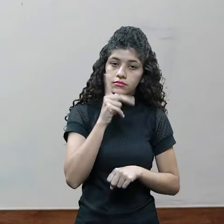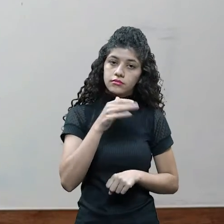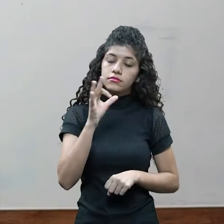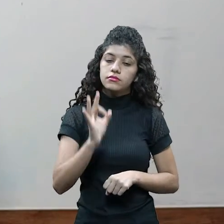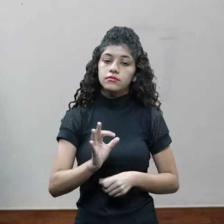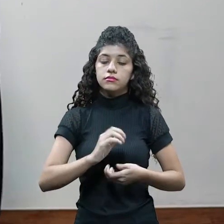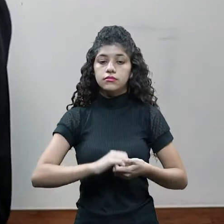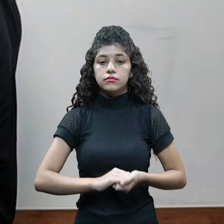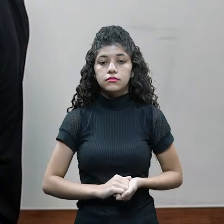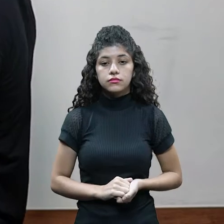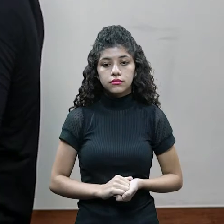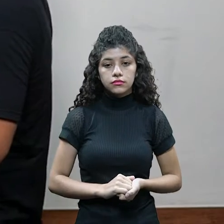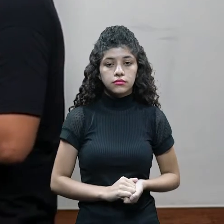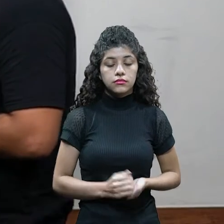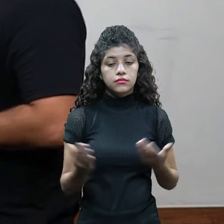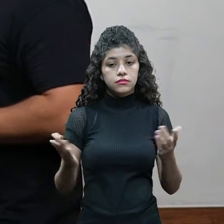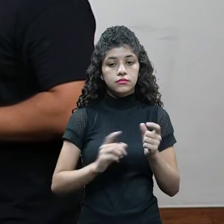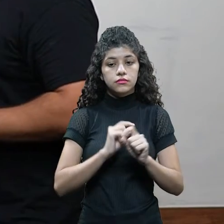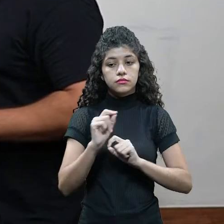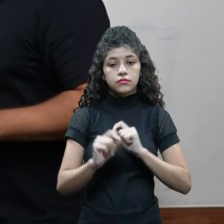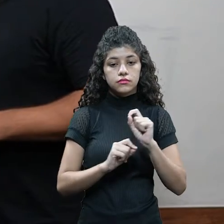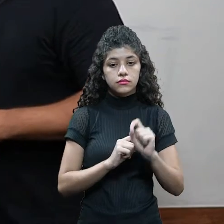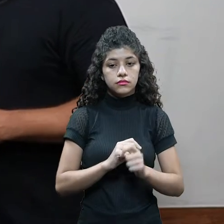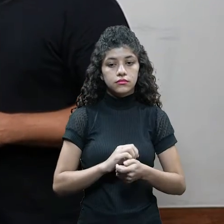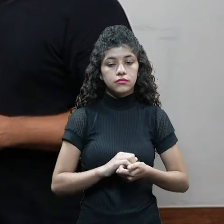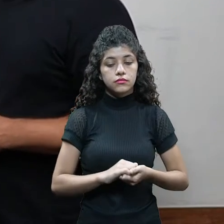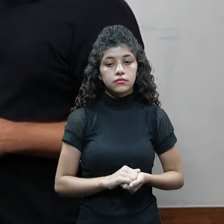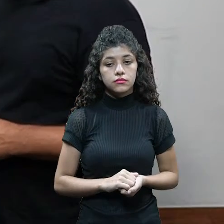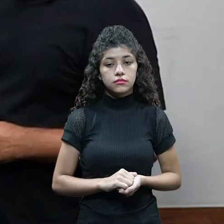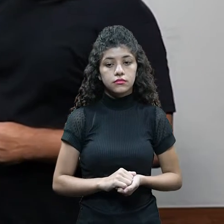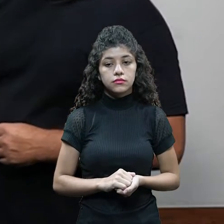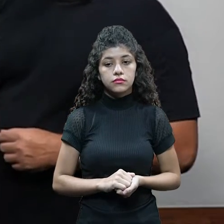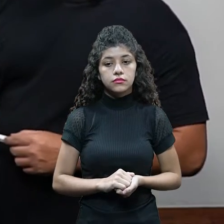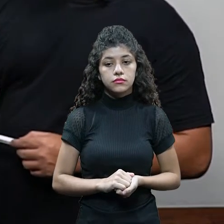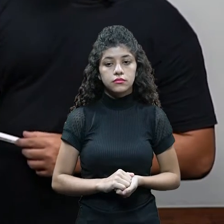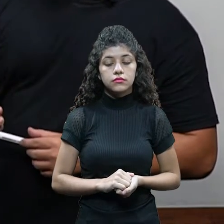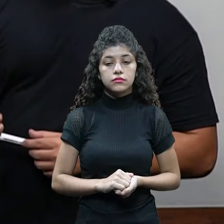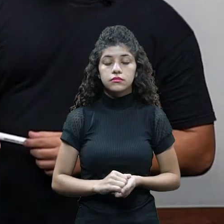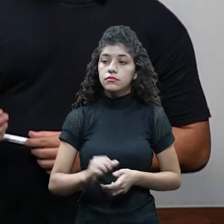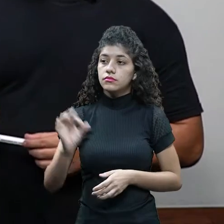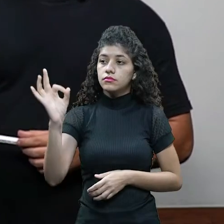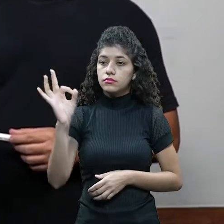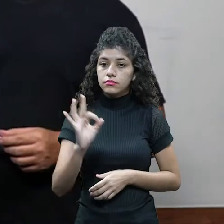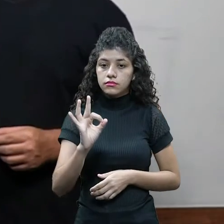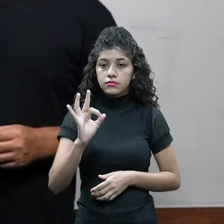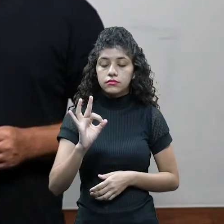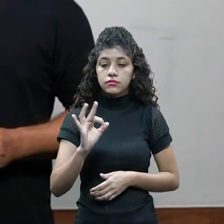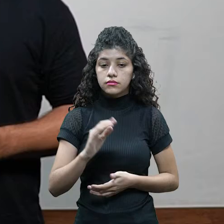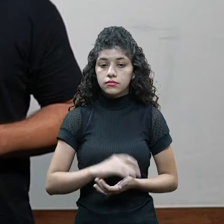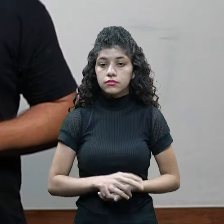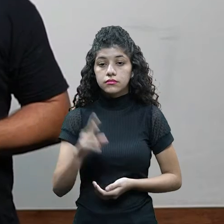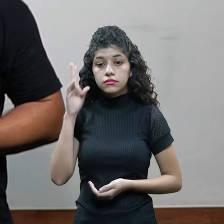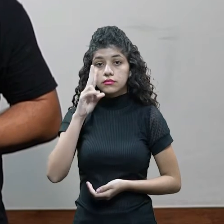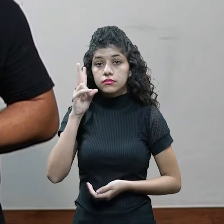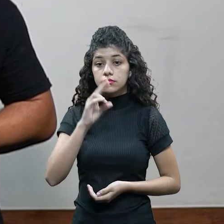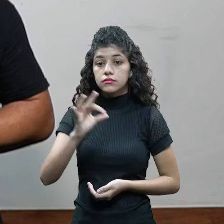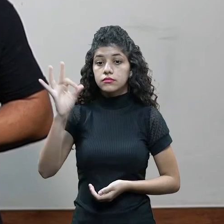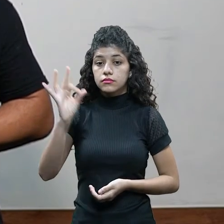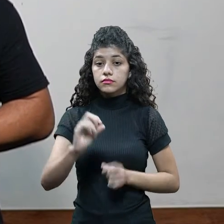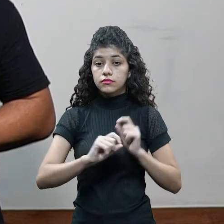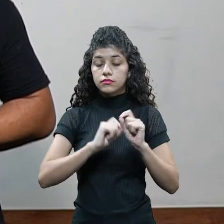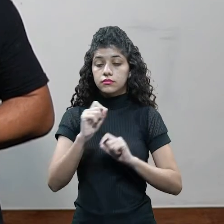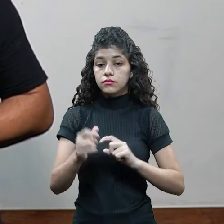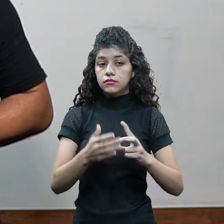agora para a nossa segunda questão, que é da boa e velha porcentagem. Lembrando que porcentagem significa